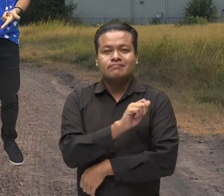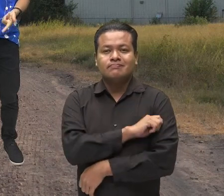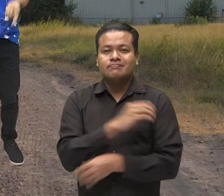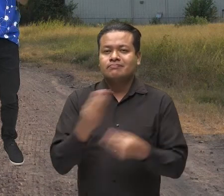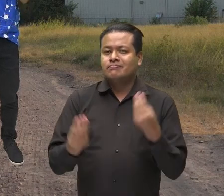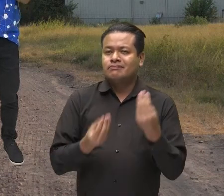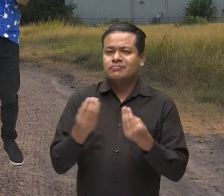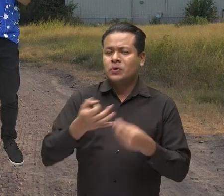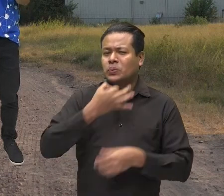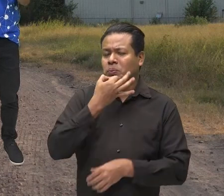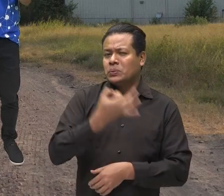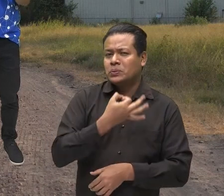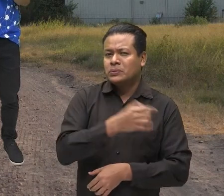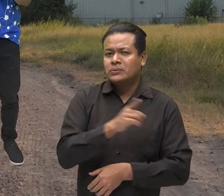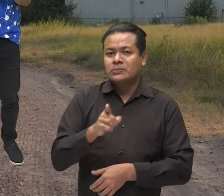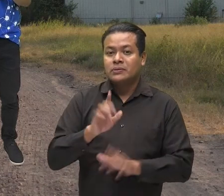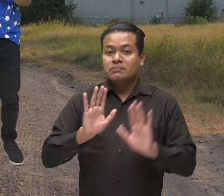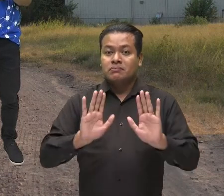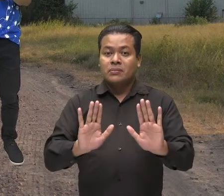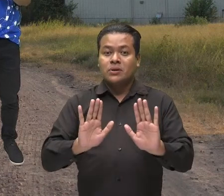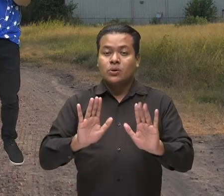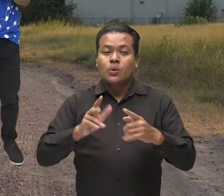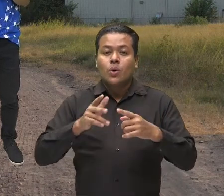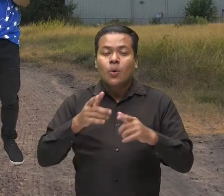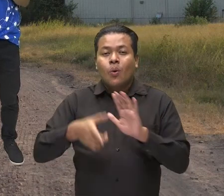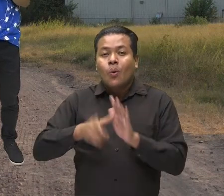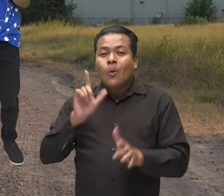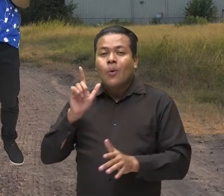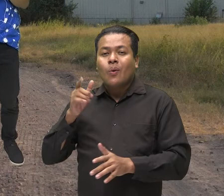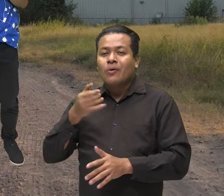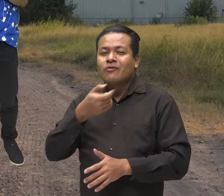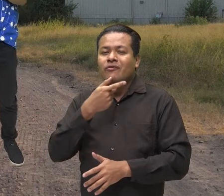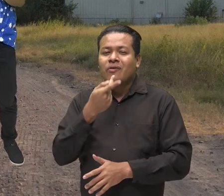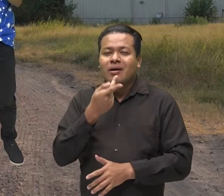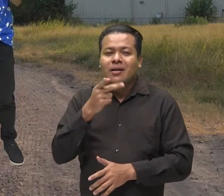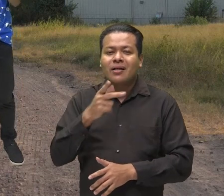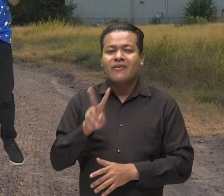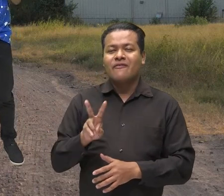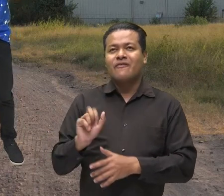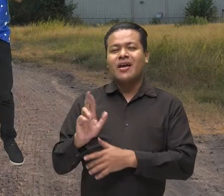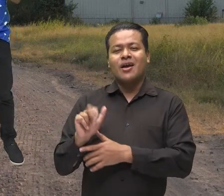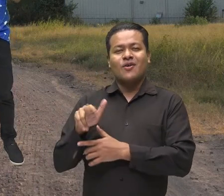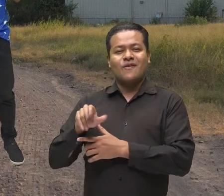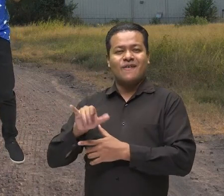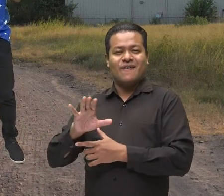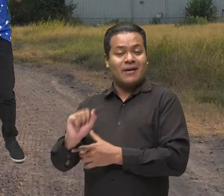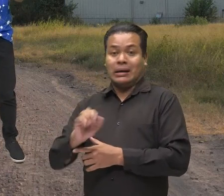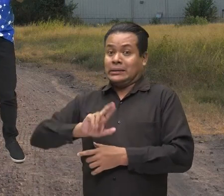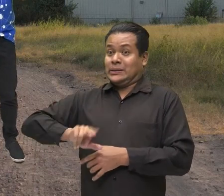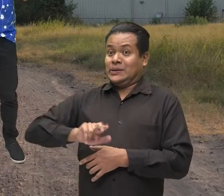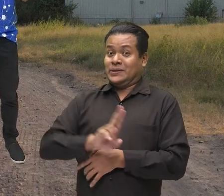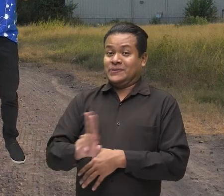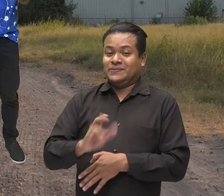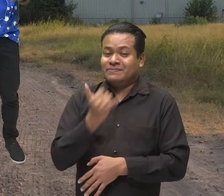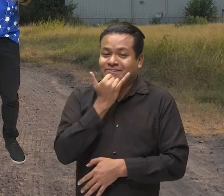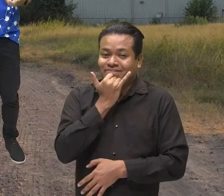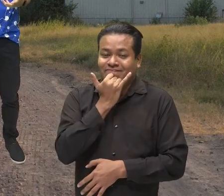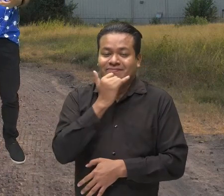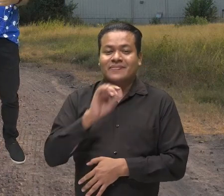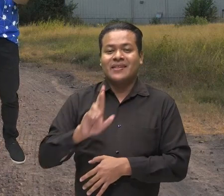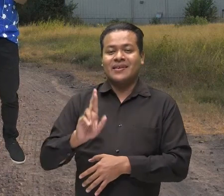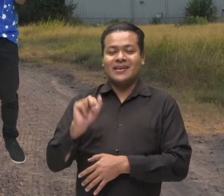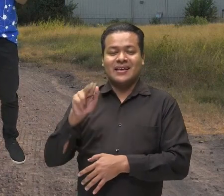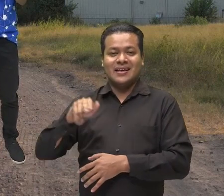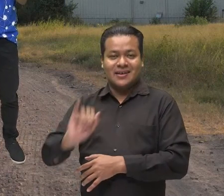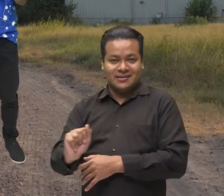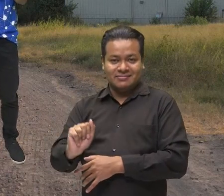da imigração. Deixa eu só fazer uma correção. Ontem eu chamei uma aluna lá de Verônica, mas na verdade o nome dela não é Verônica, tá? O nome dela é Rania,